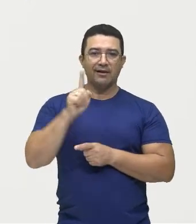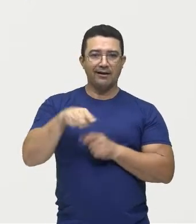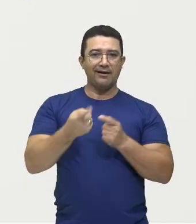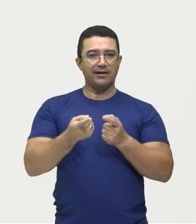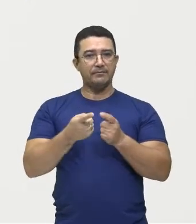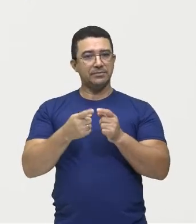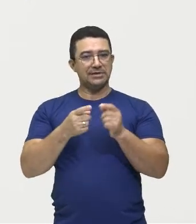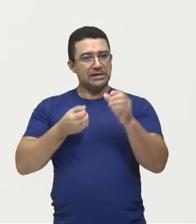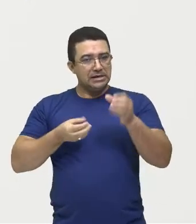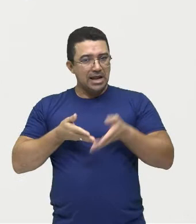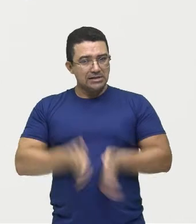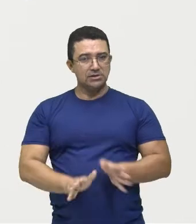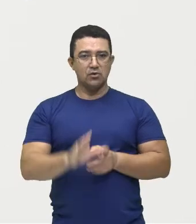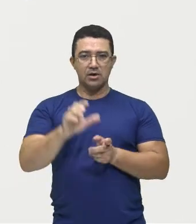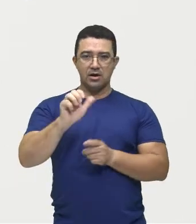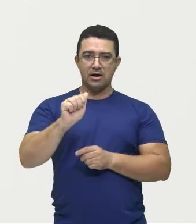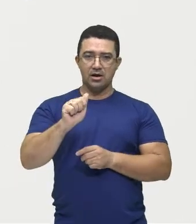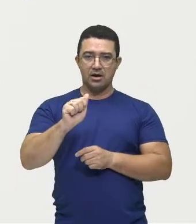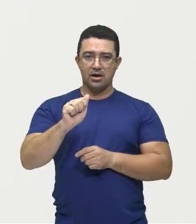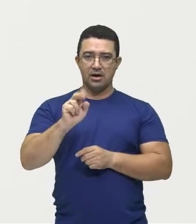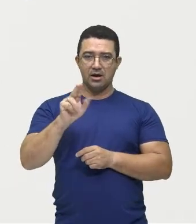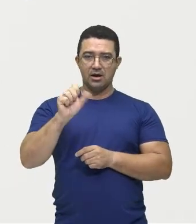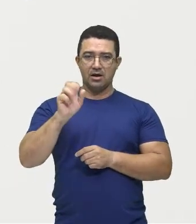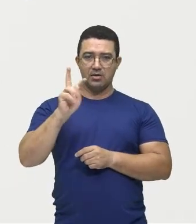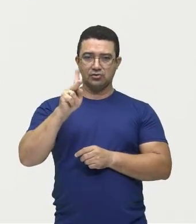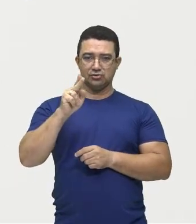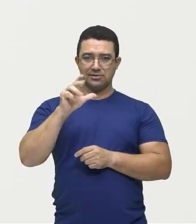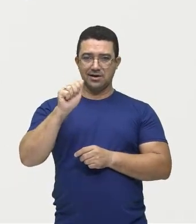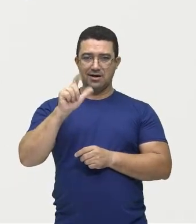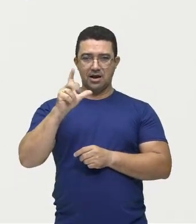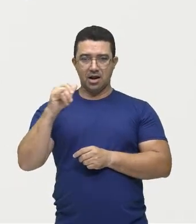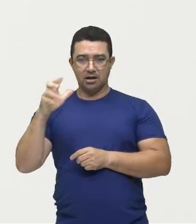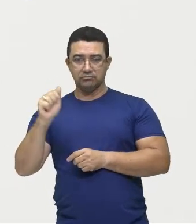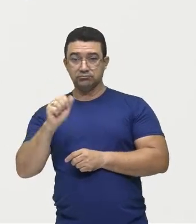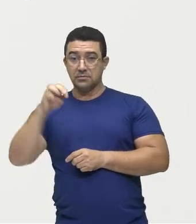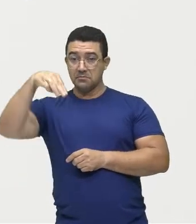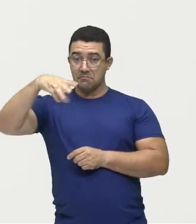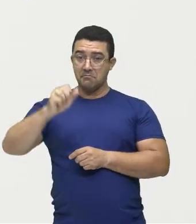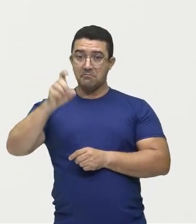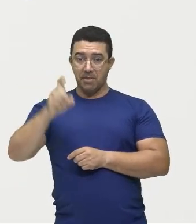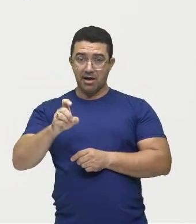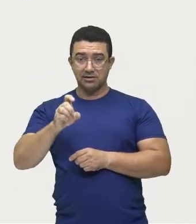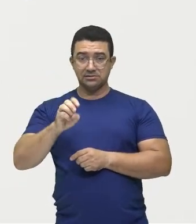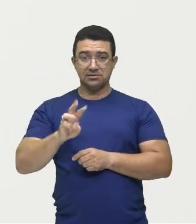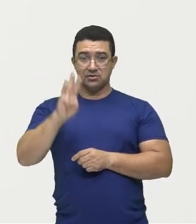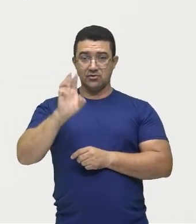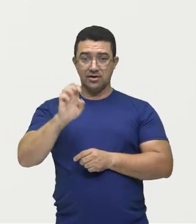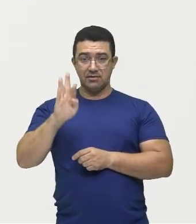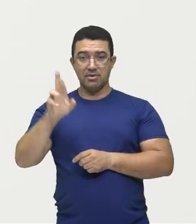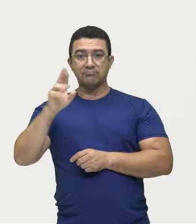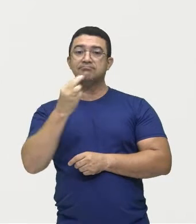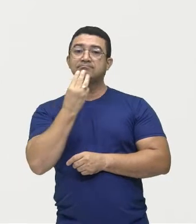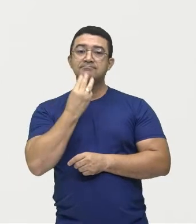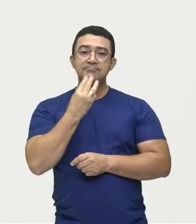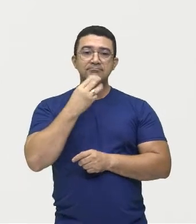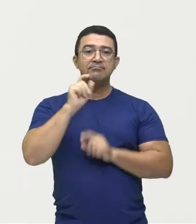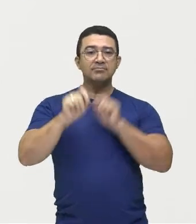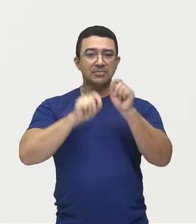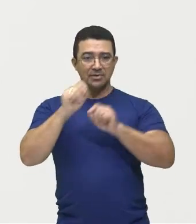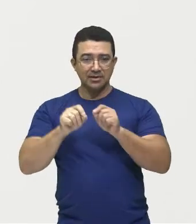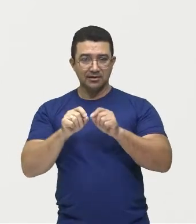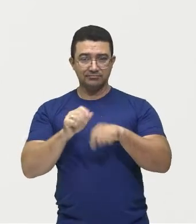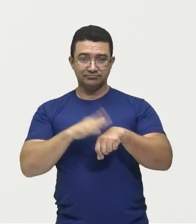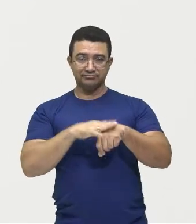Max Weber, nessa obra, tenta analisar qual a relação entre o puritanismo com o desenvolvimento do capitalismo,